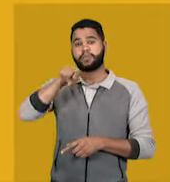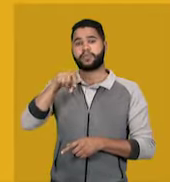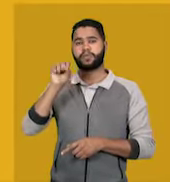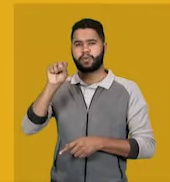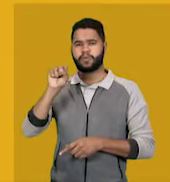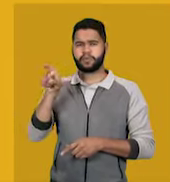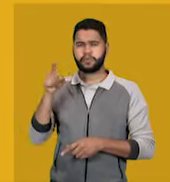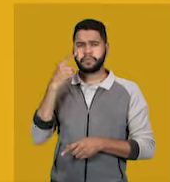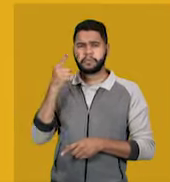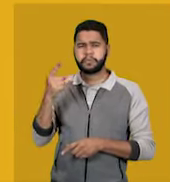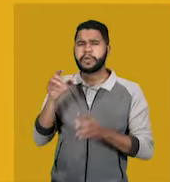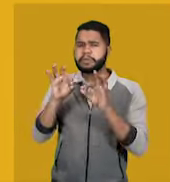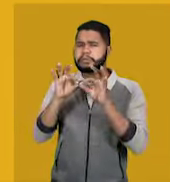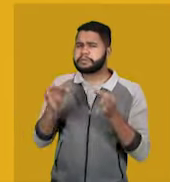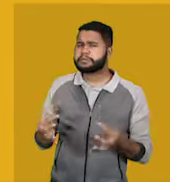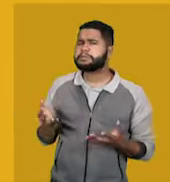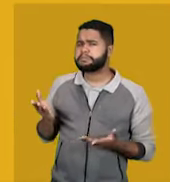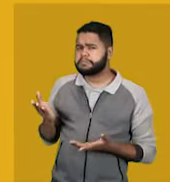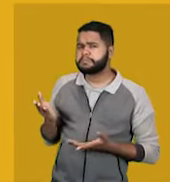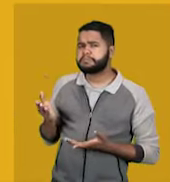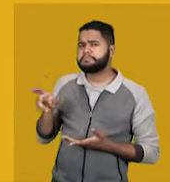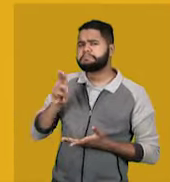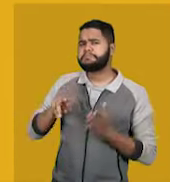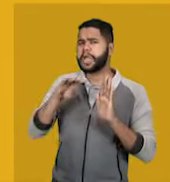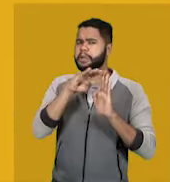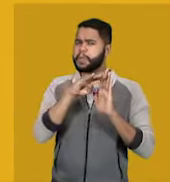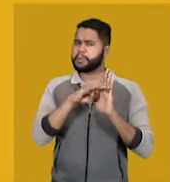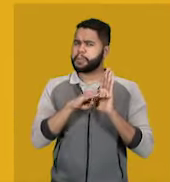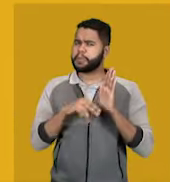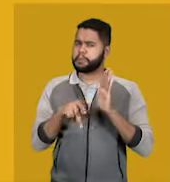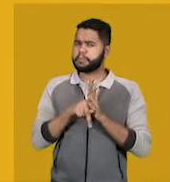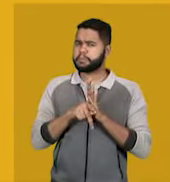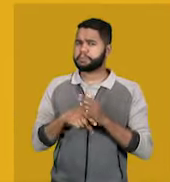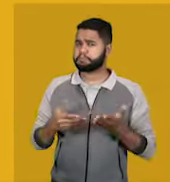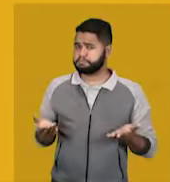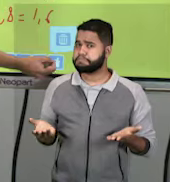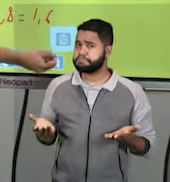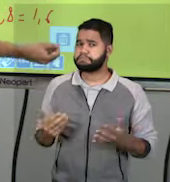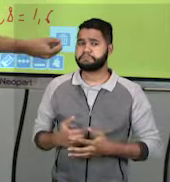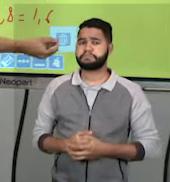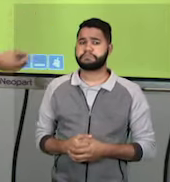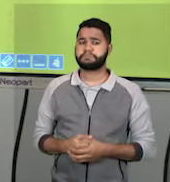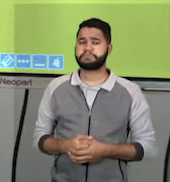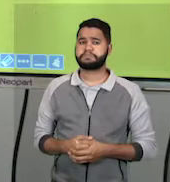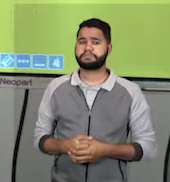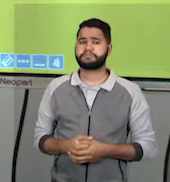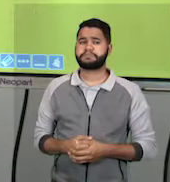que é simples? Utilizando os recursos das propriedades.